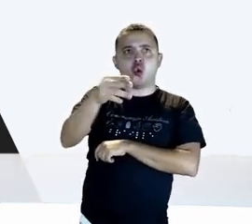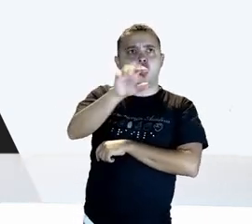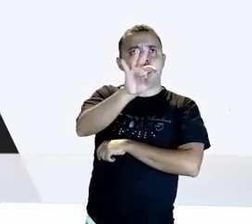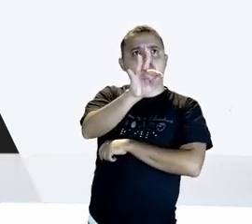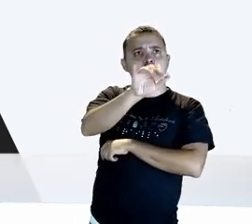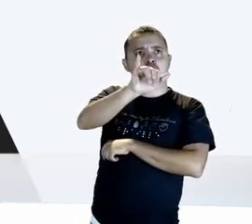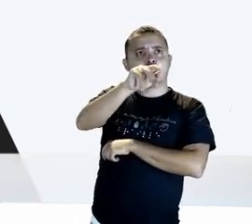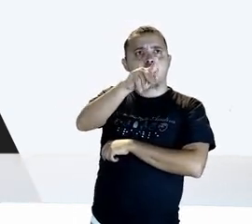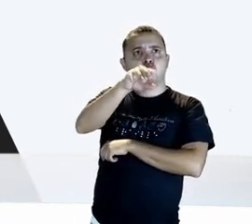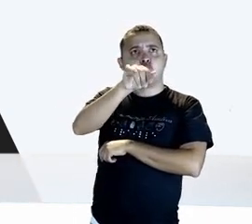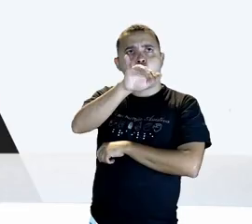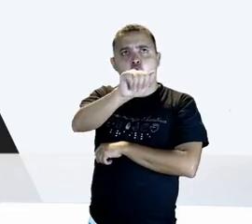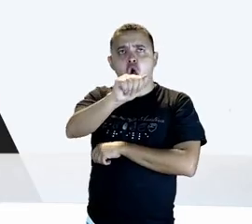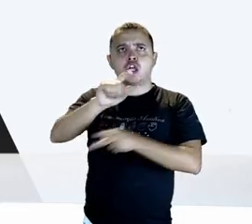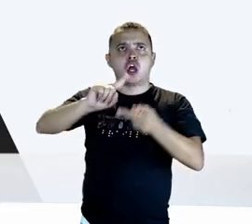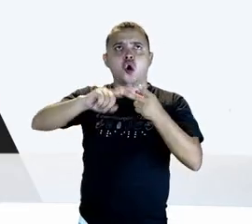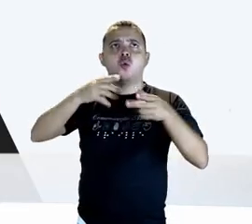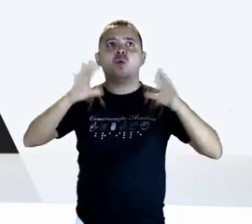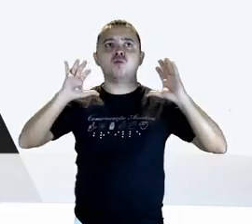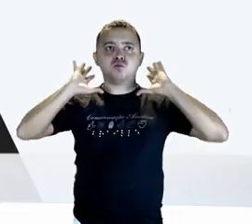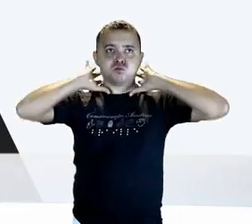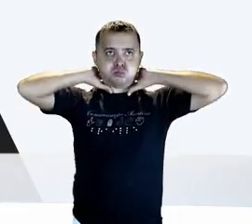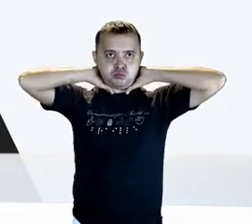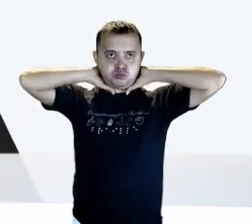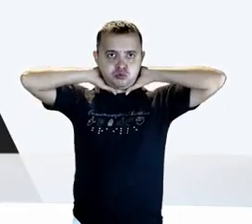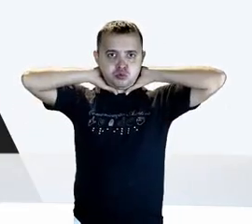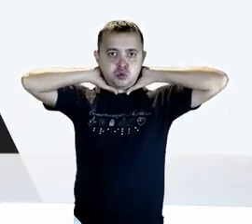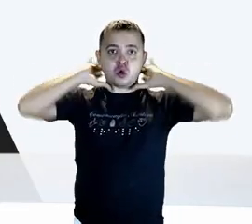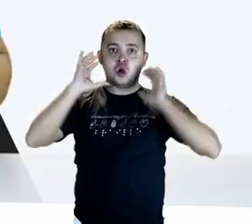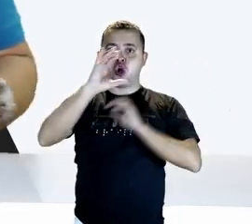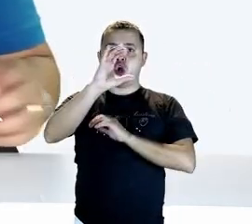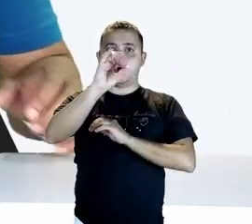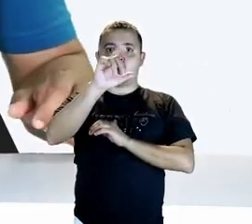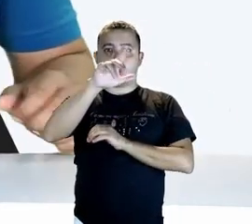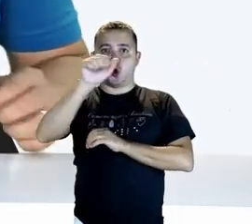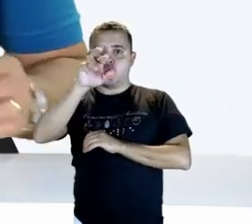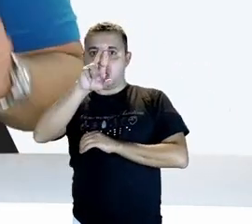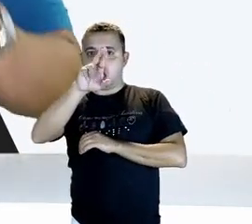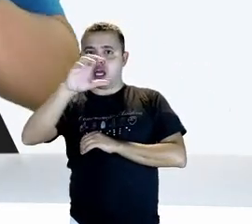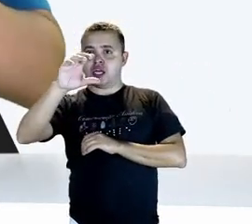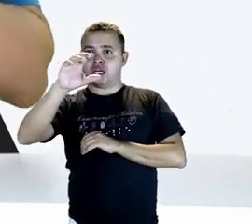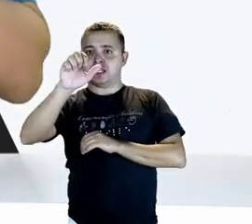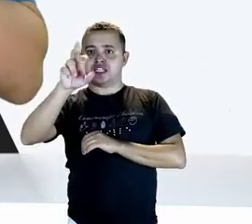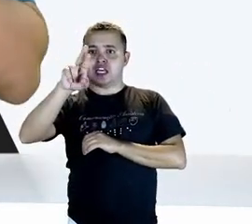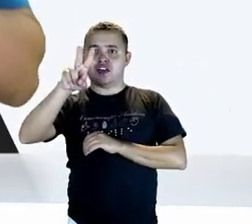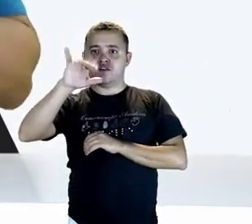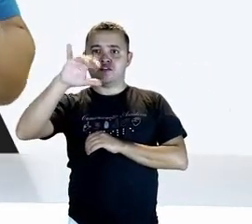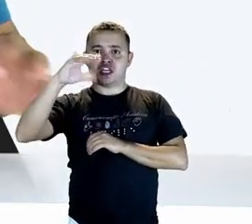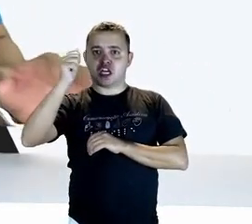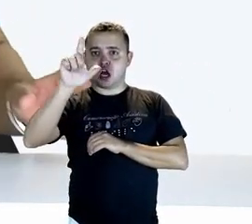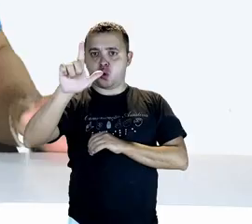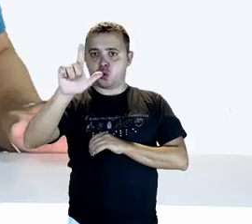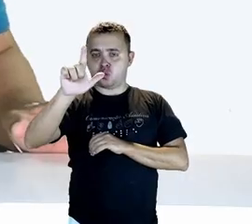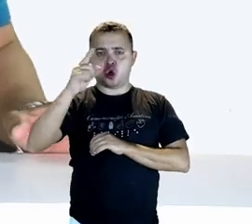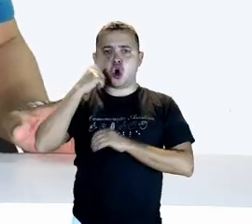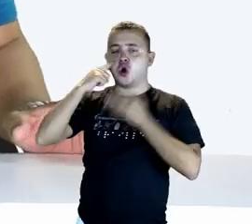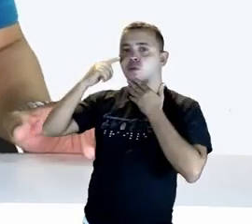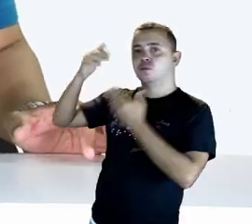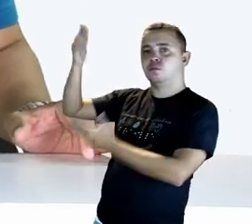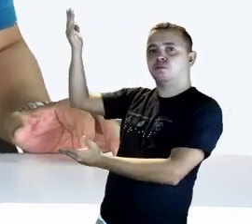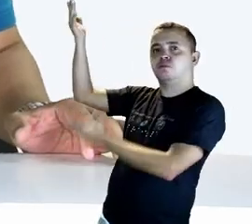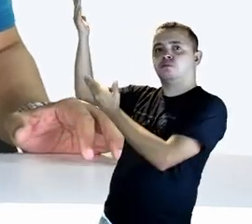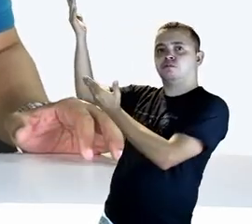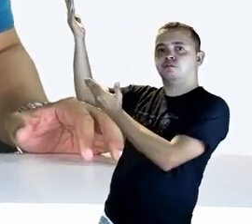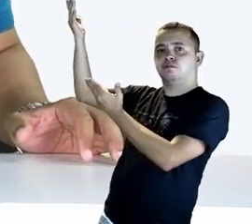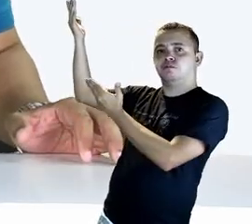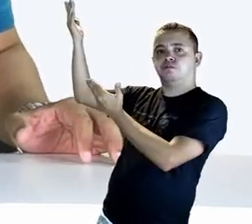colar cervical. Então tá aí, ó, uma imagem para vocês justamente para representar esse tipo